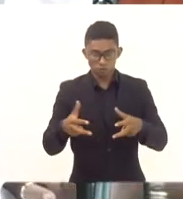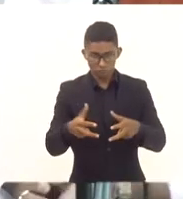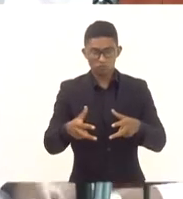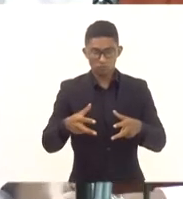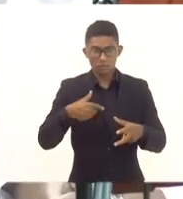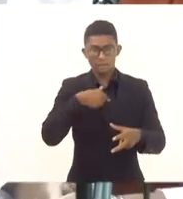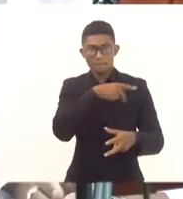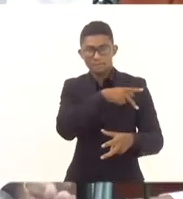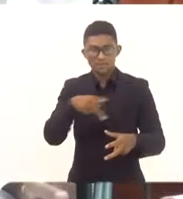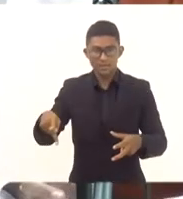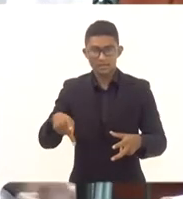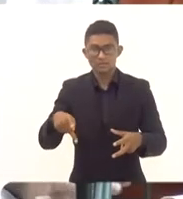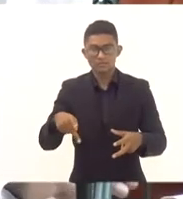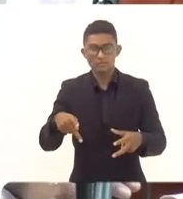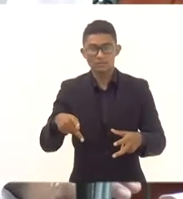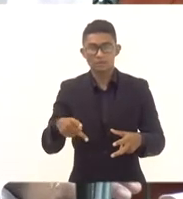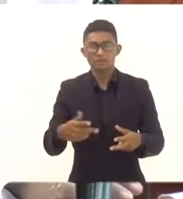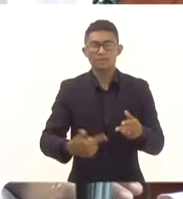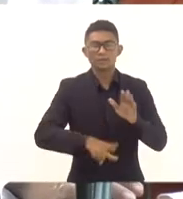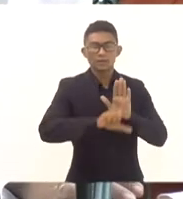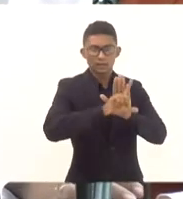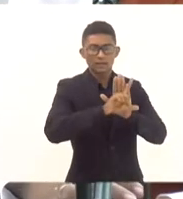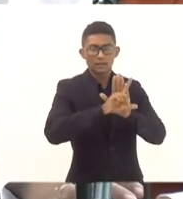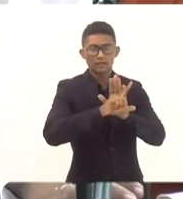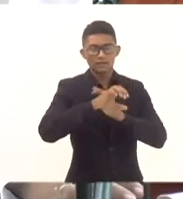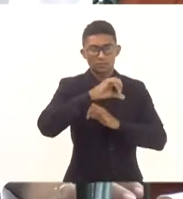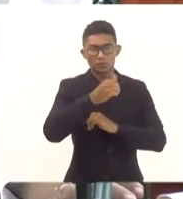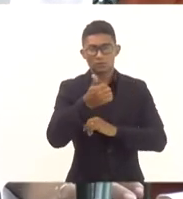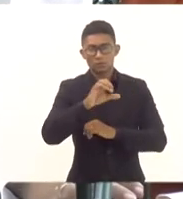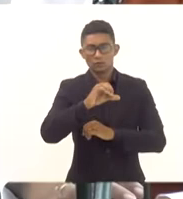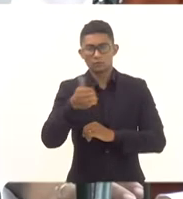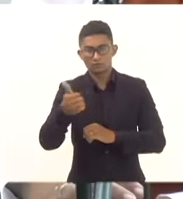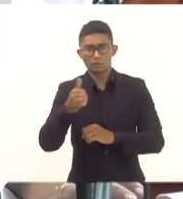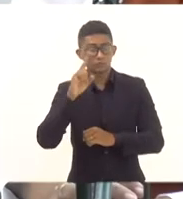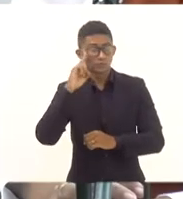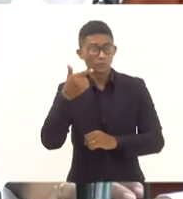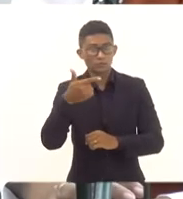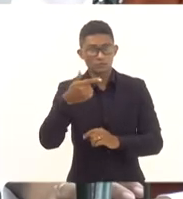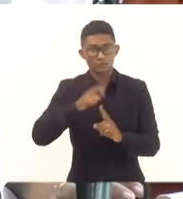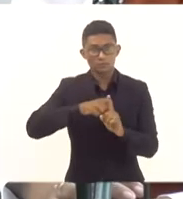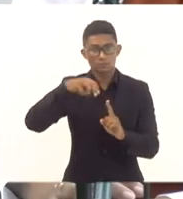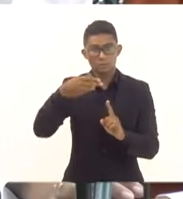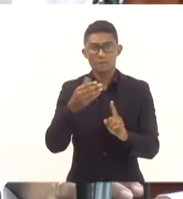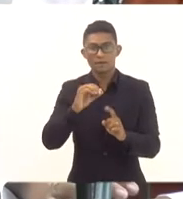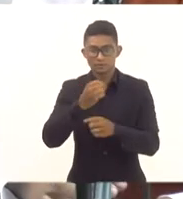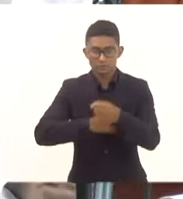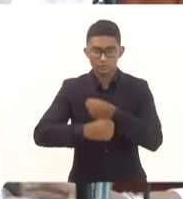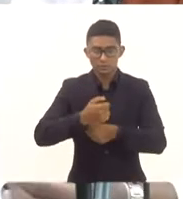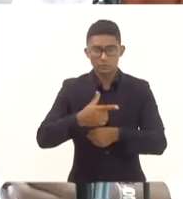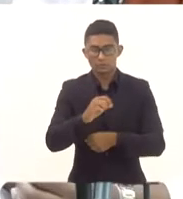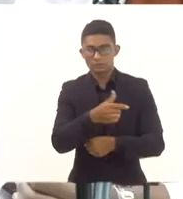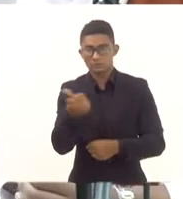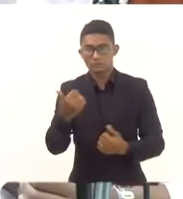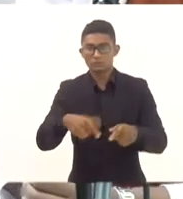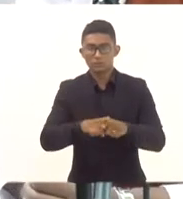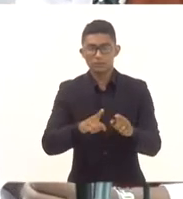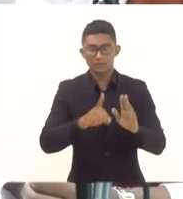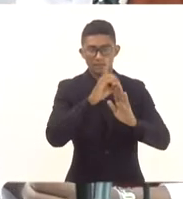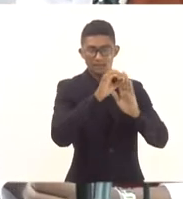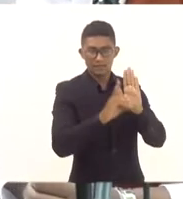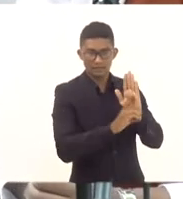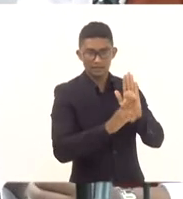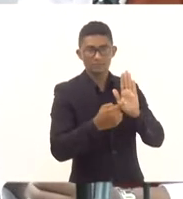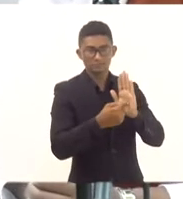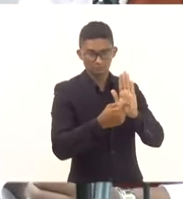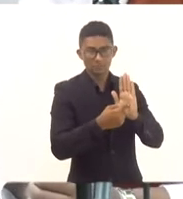ao cumprimento da lei estadual 9191 de 2 de Março 2021 e o Decreto Estadual regulador 47